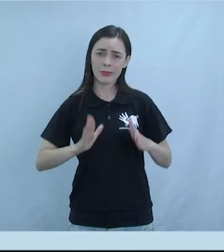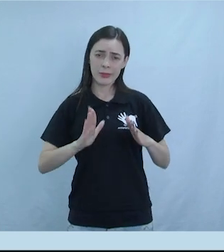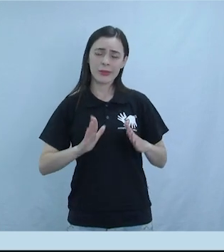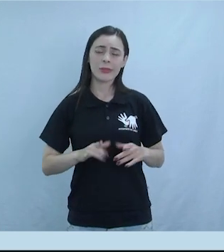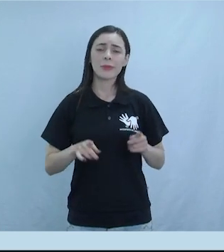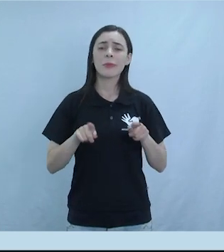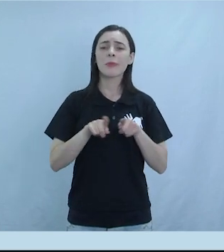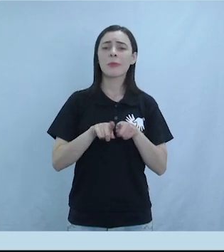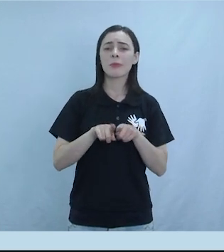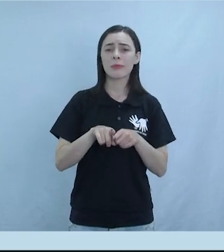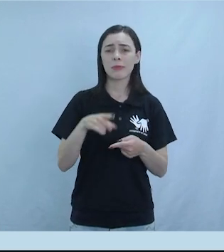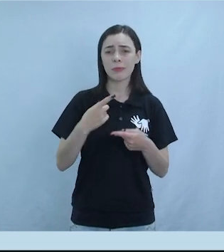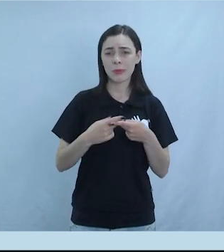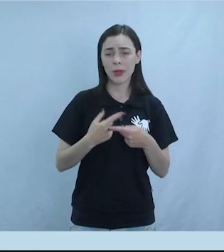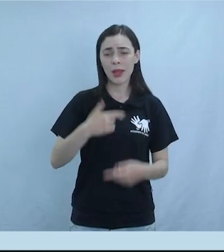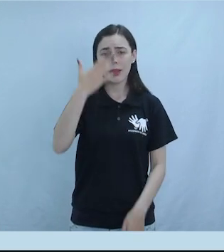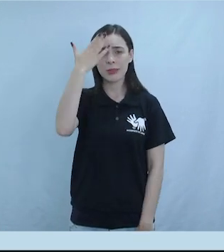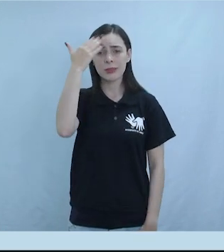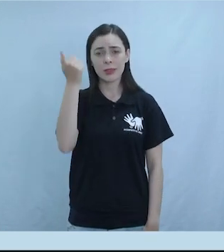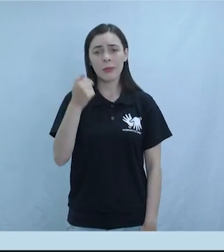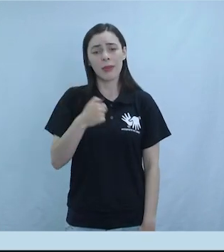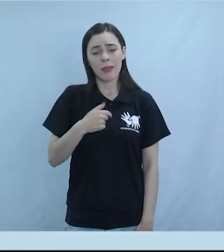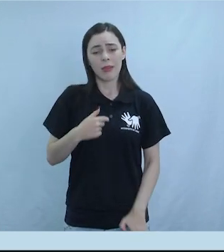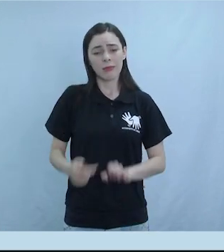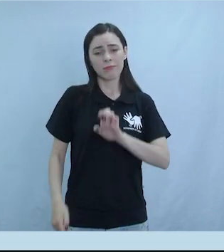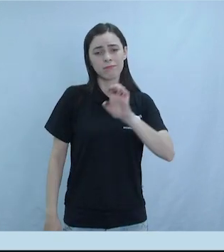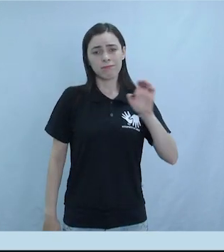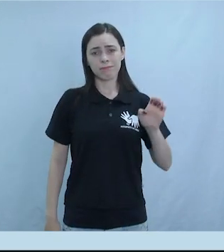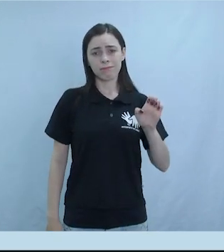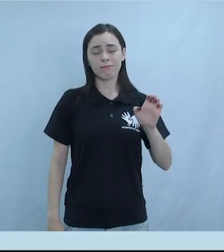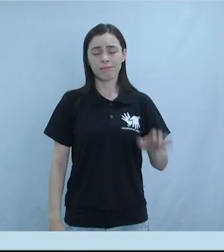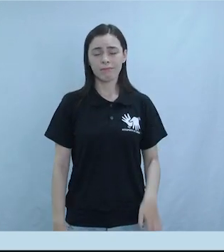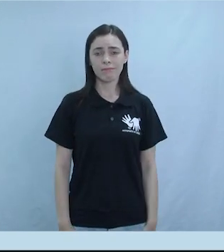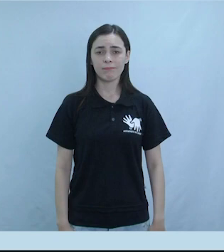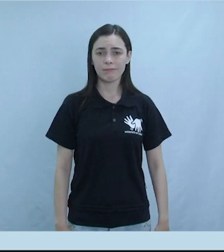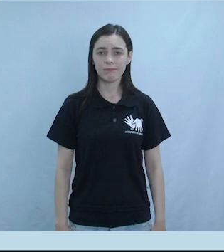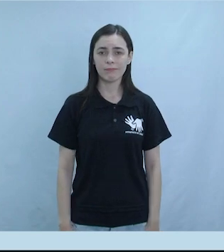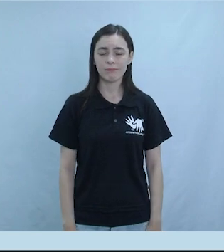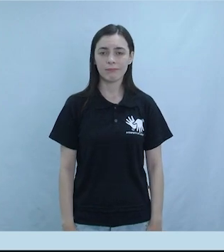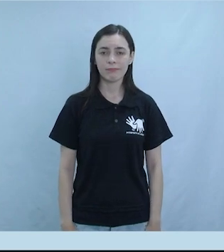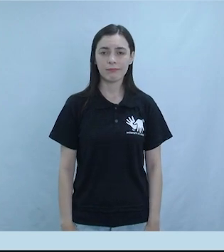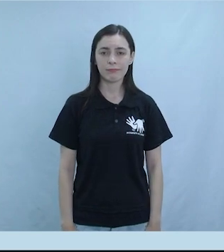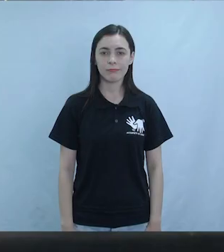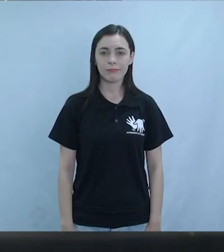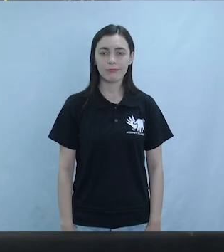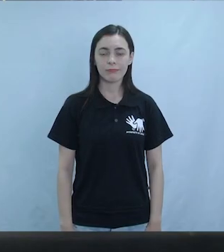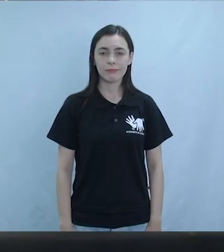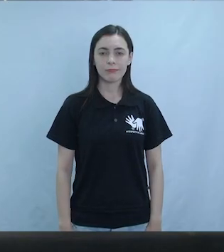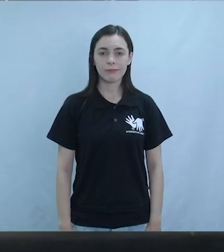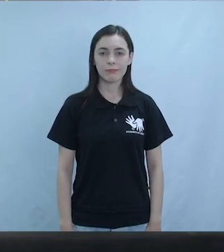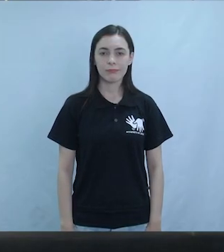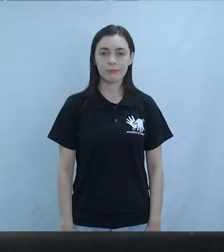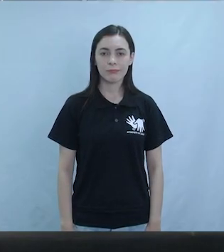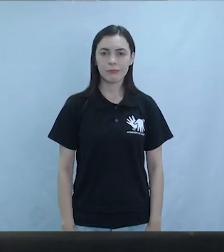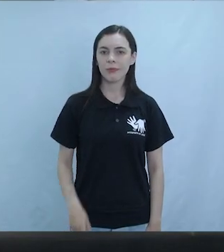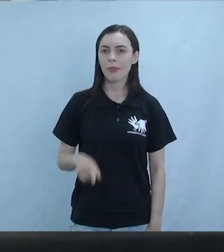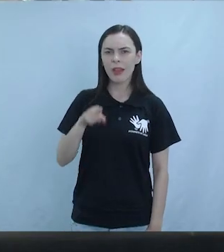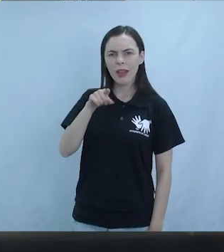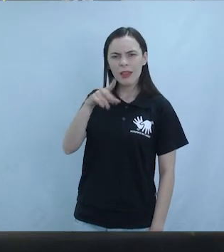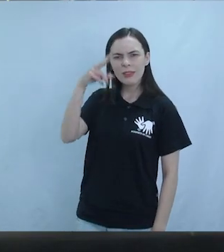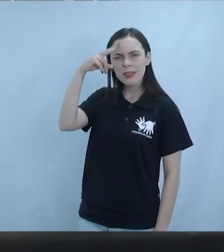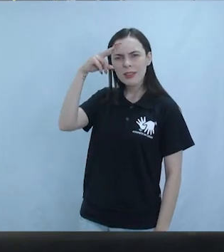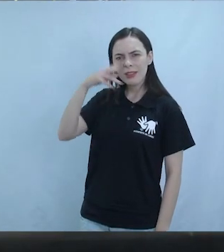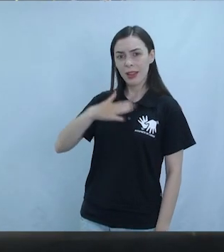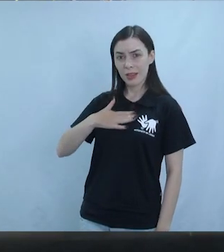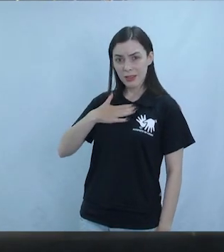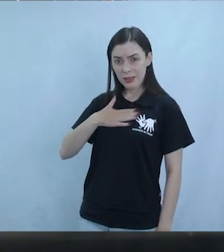Antes mesmo de nascer. Eu sou canhoto. E aí, gostaram